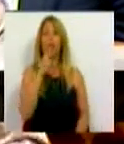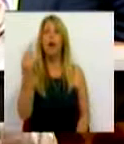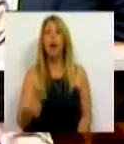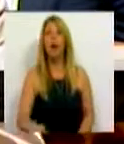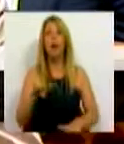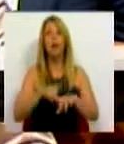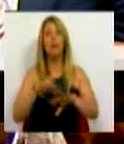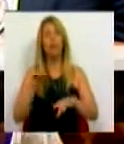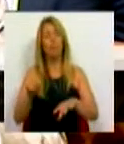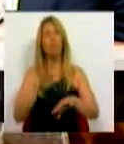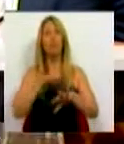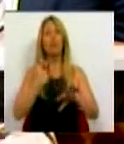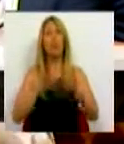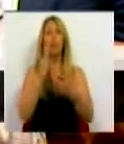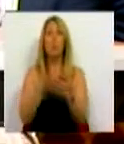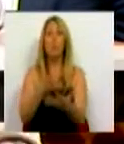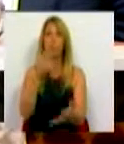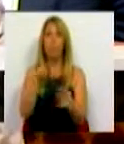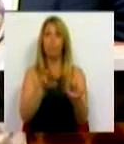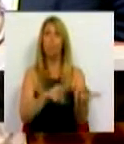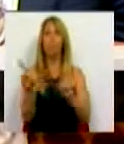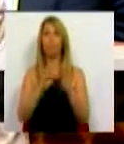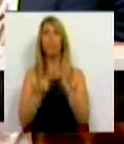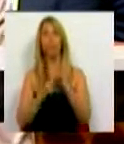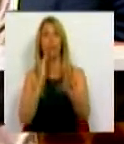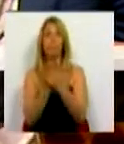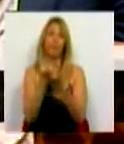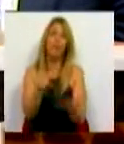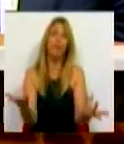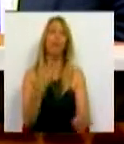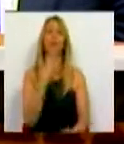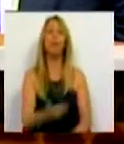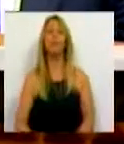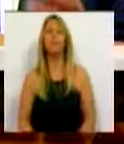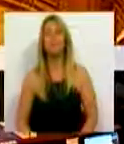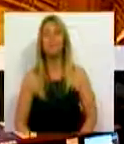e sobre o impacto que esta alteração vai trazer também. Obrigado.